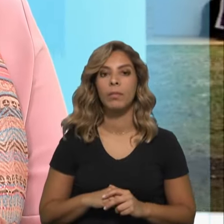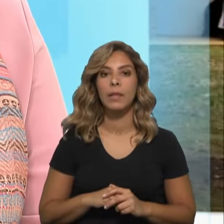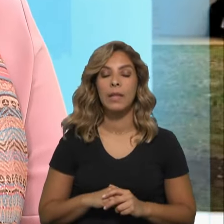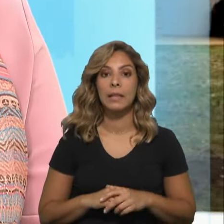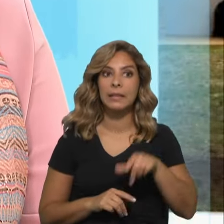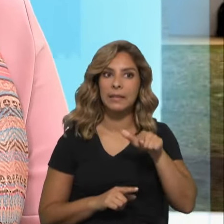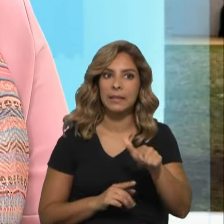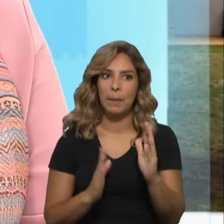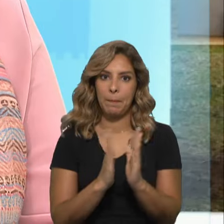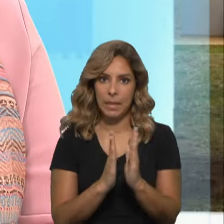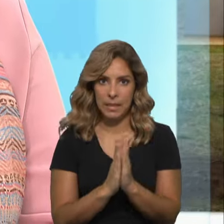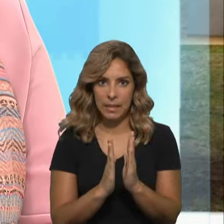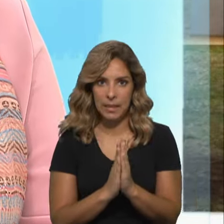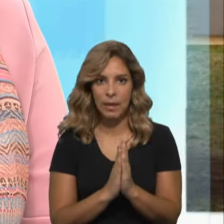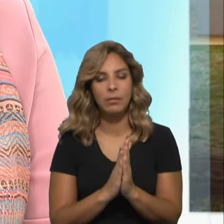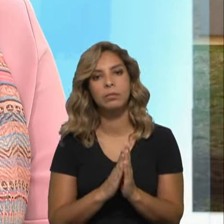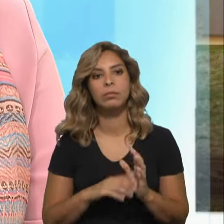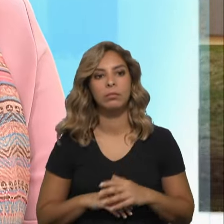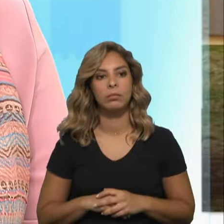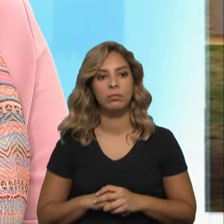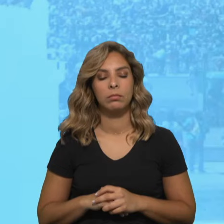Essa missa foi presidida